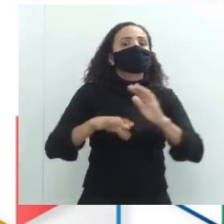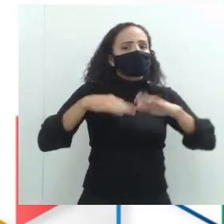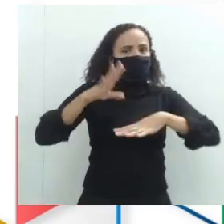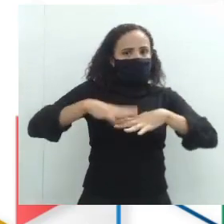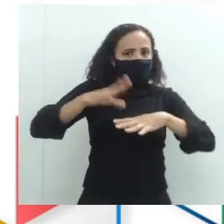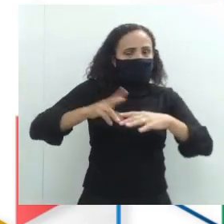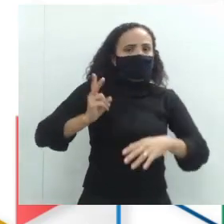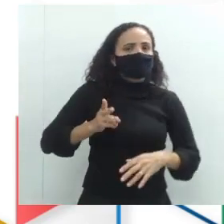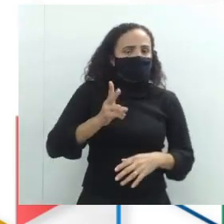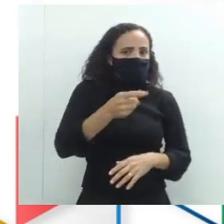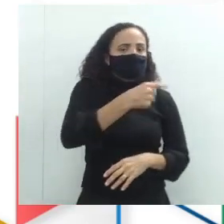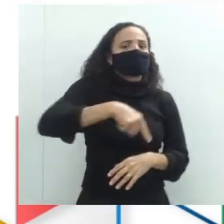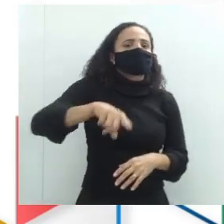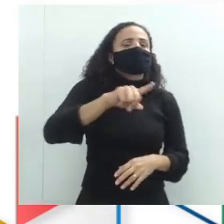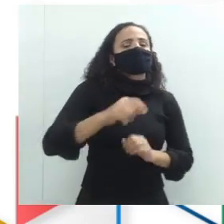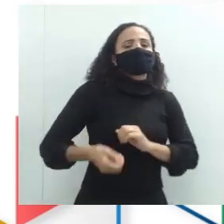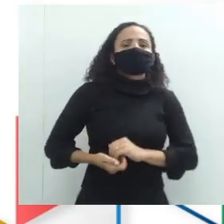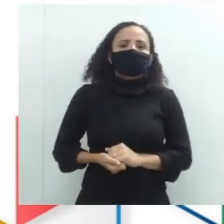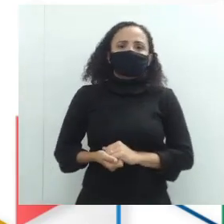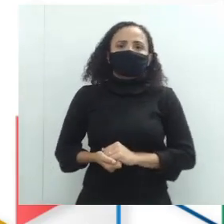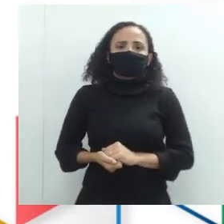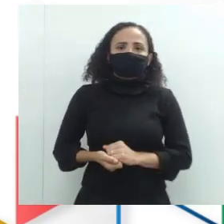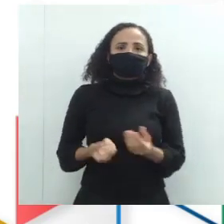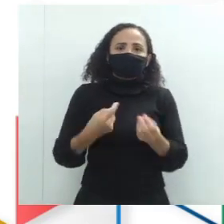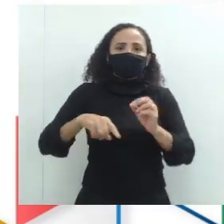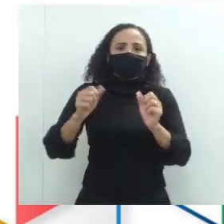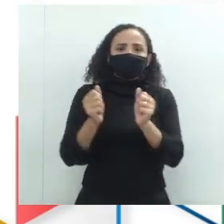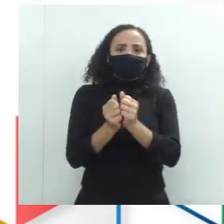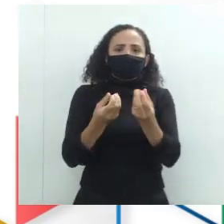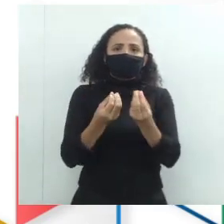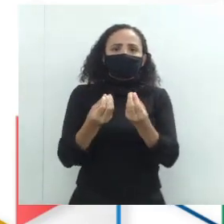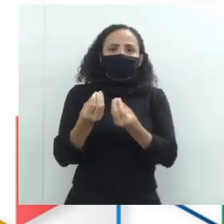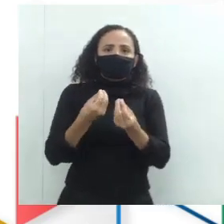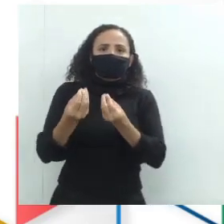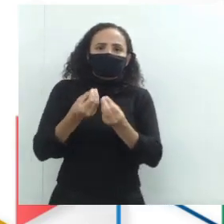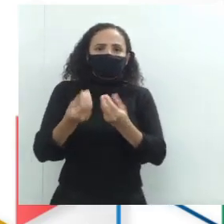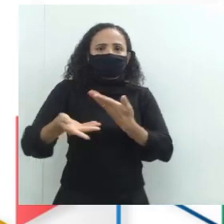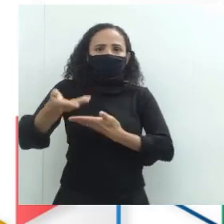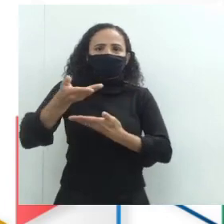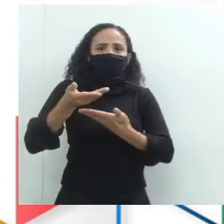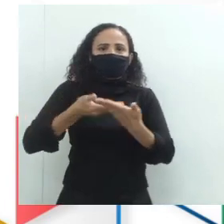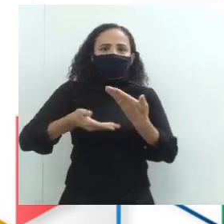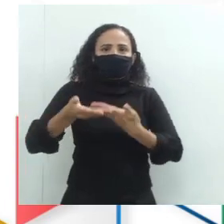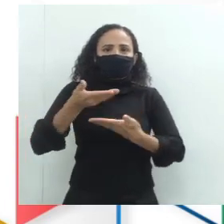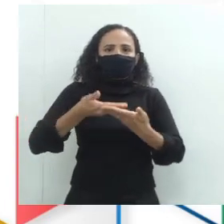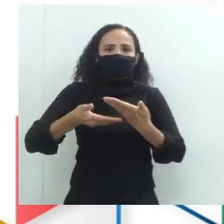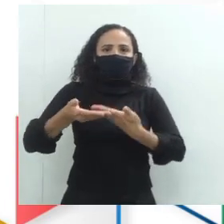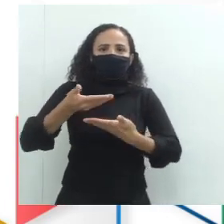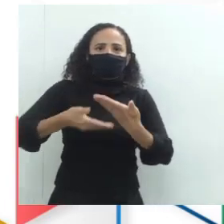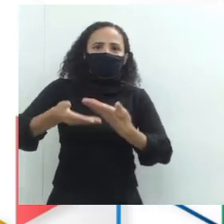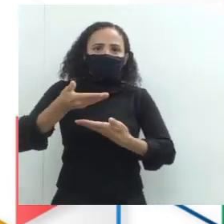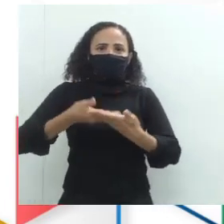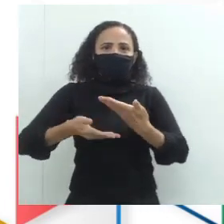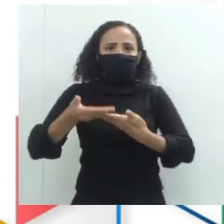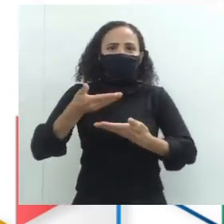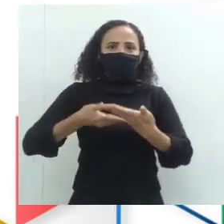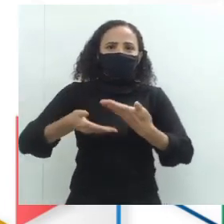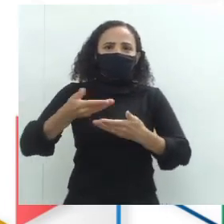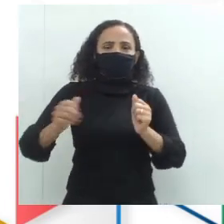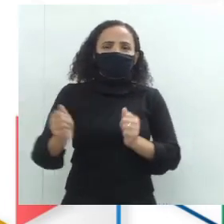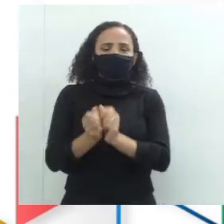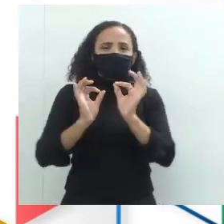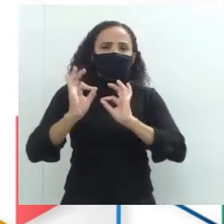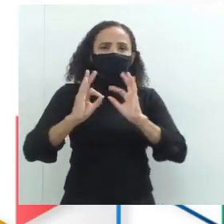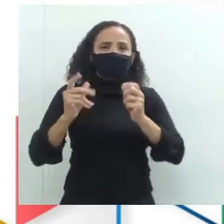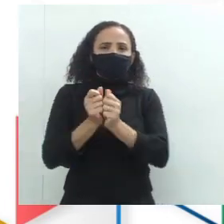bom? Então, ó, para os árabes, a relação com a ideia de